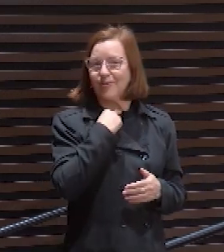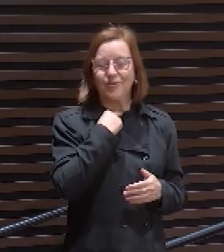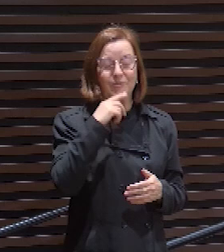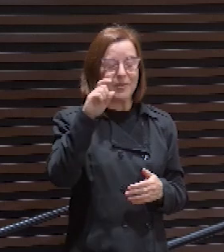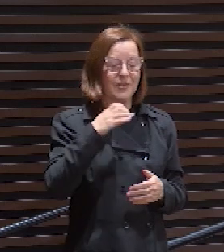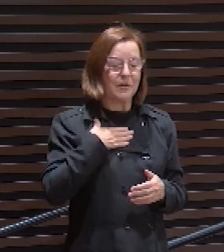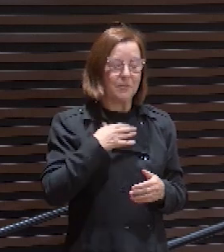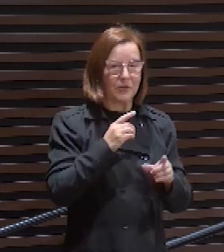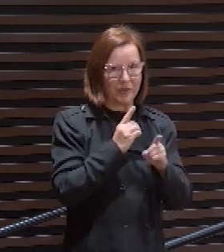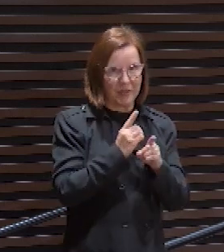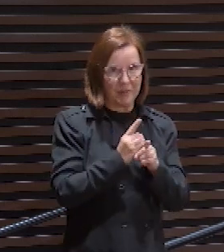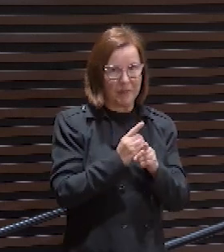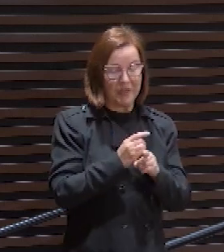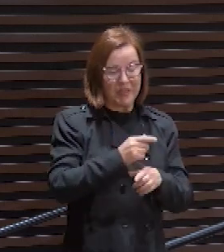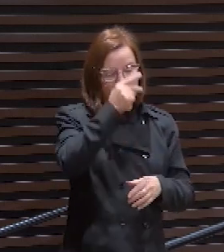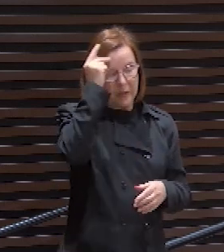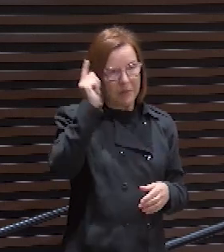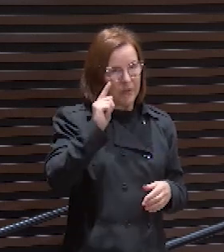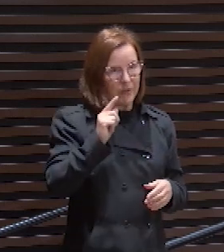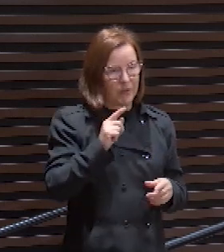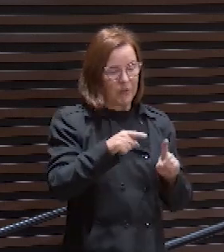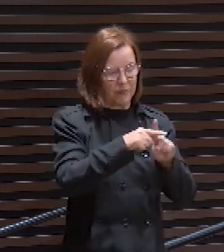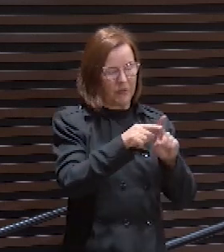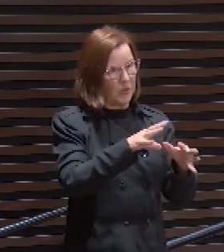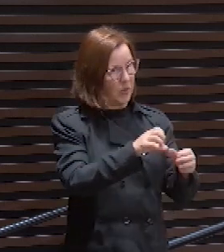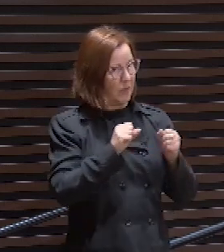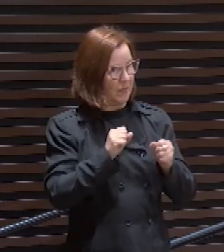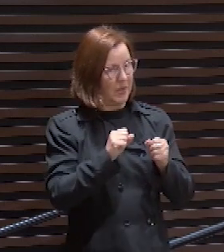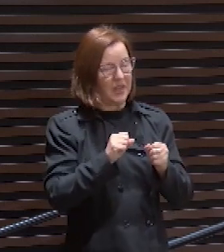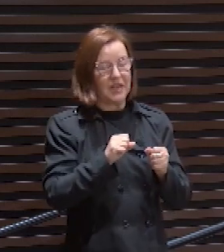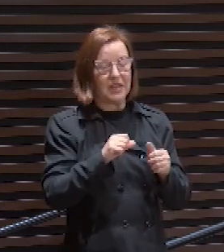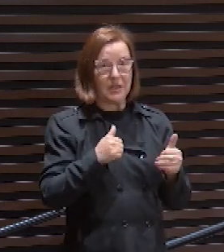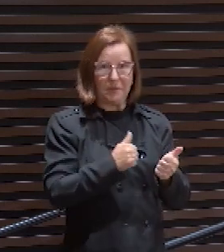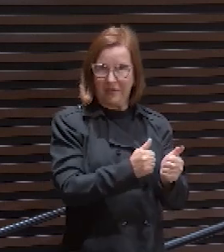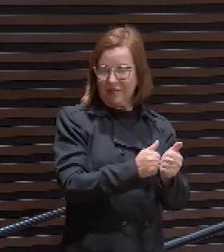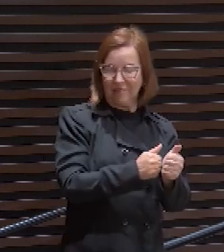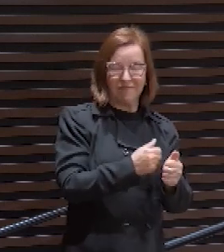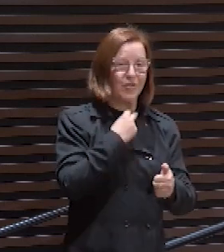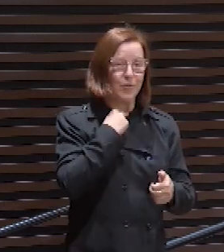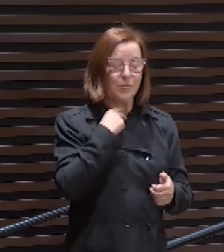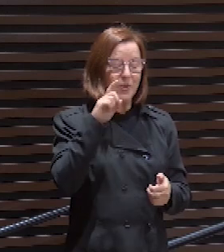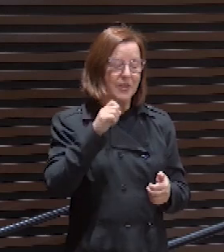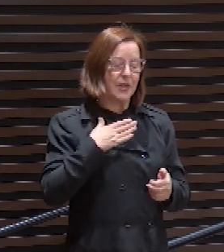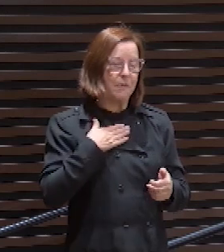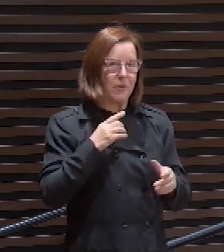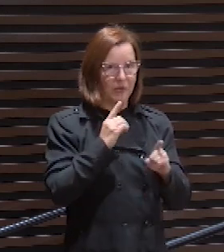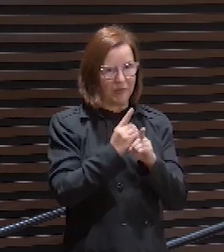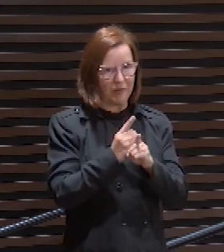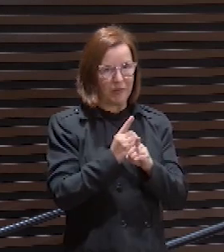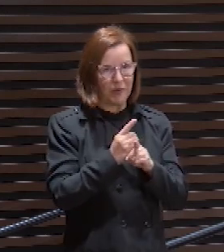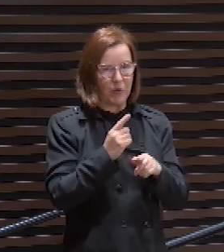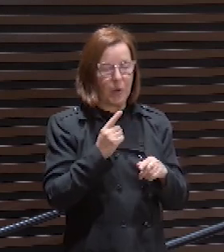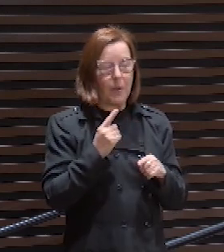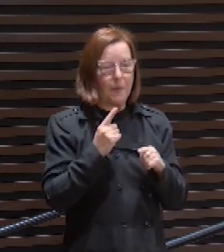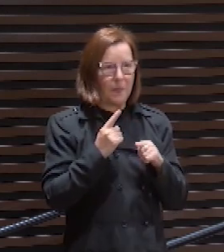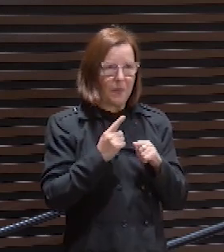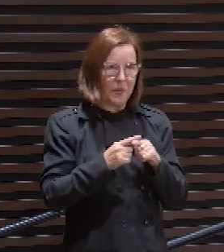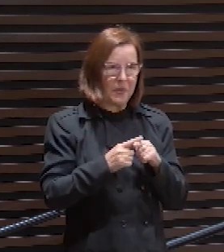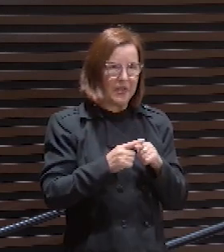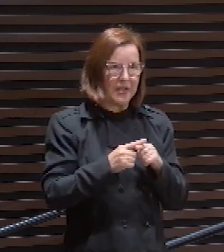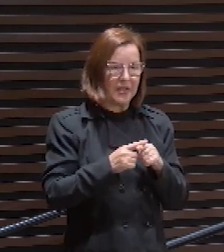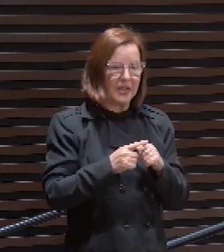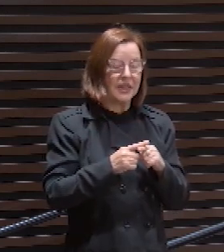e vier após mim, não pode ser meu discípulo. Pois qual de vós, pretendendo construir uma